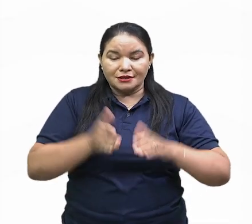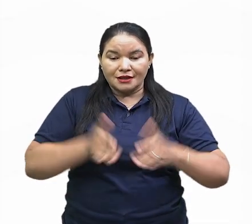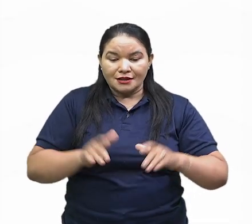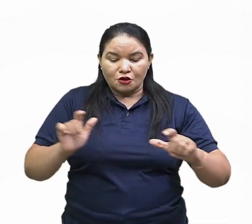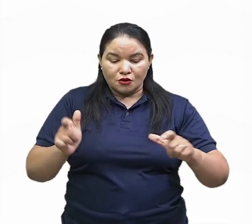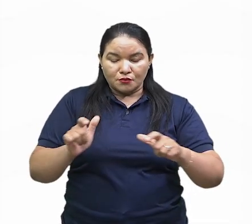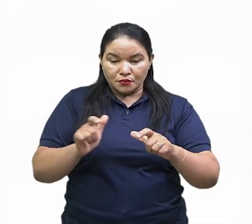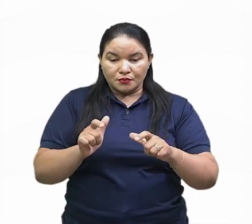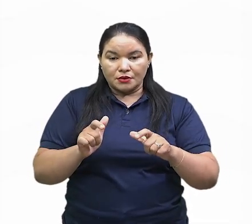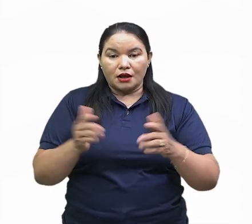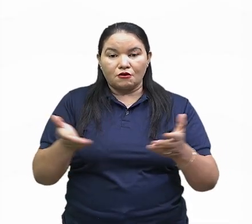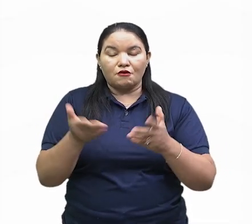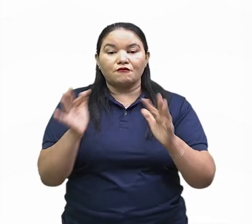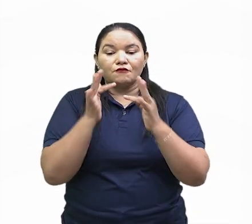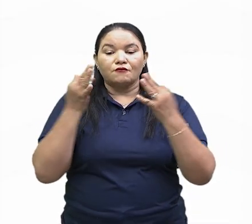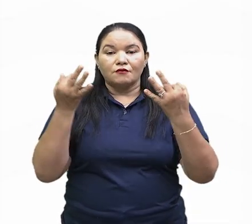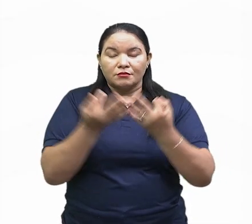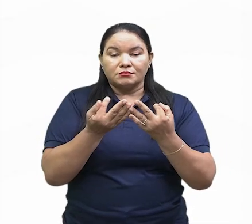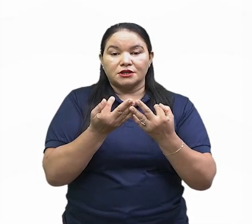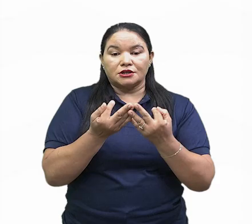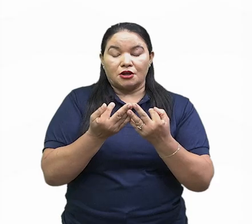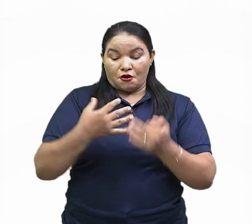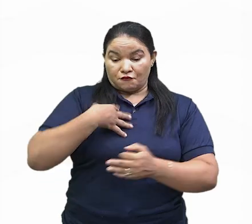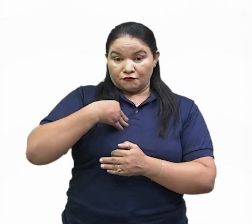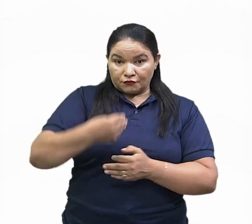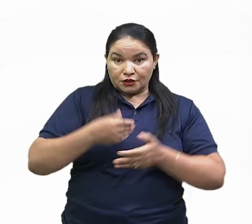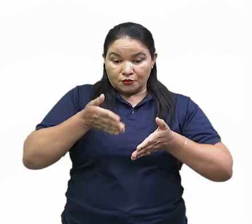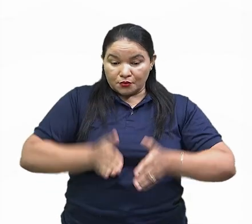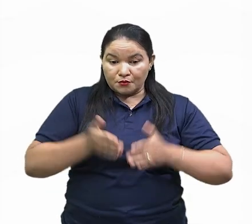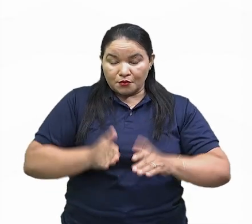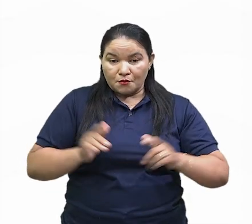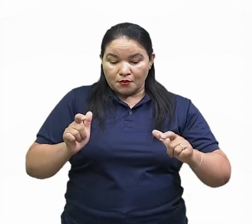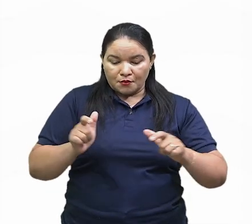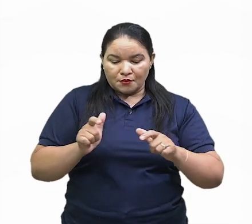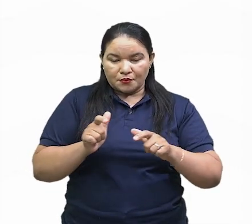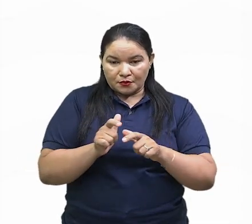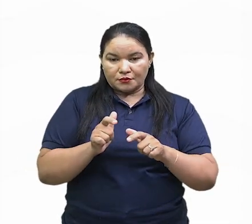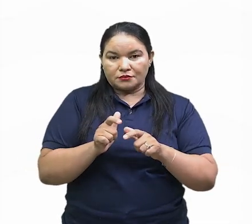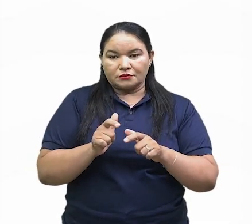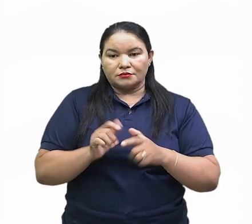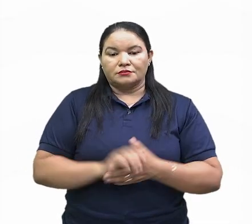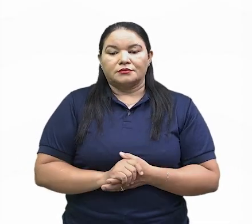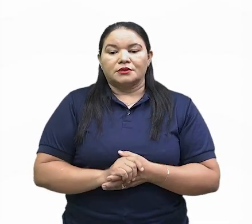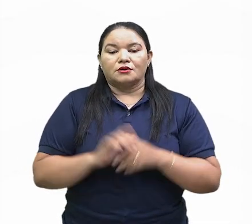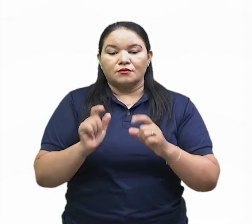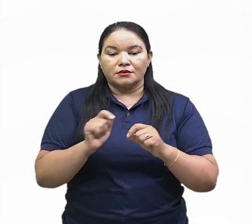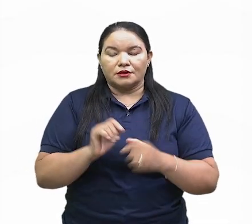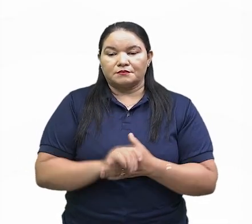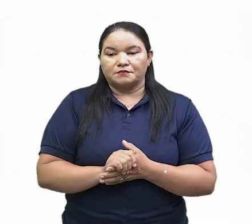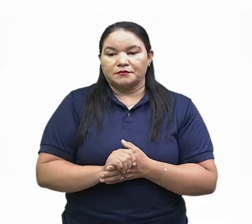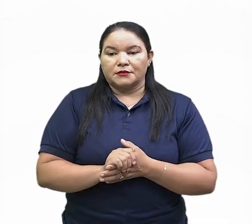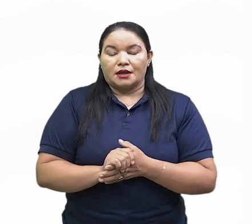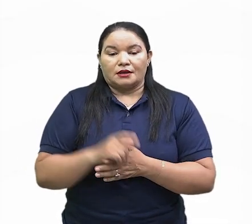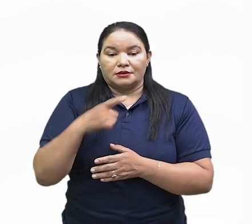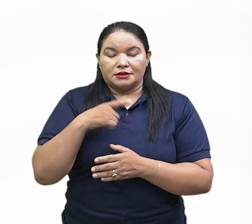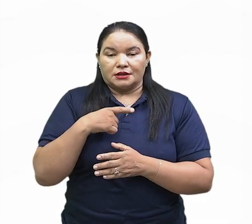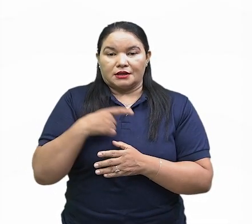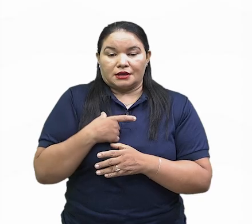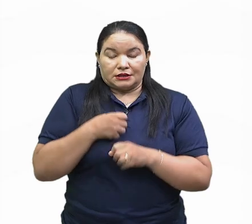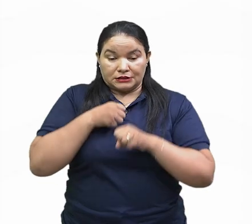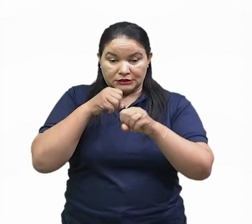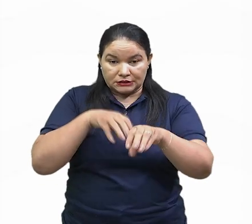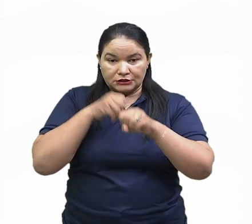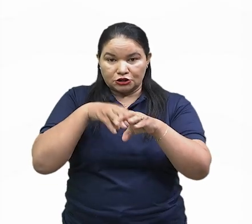natalidade, onde as famílias elas começam a ter menos filhos, tá? Onde ocorre maior acesso à